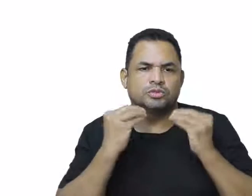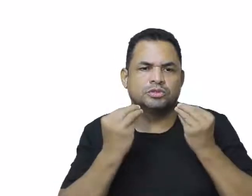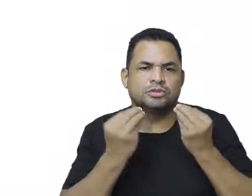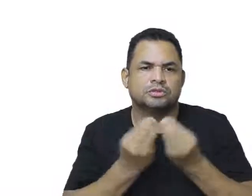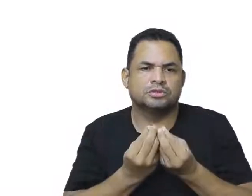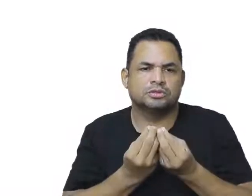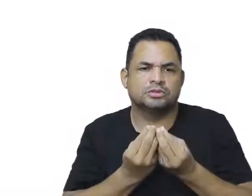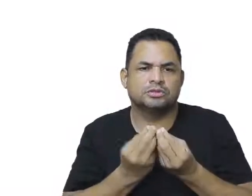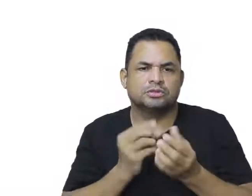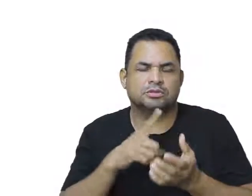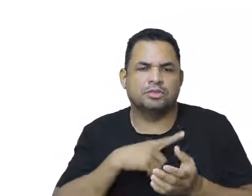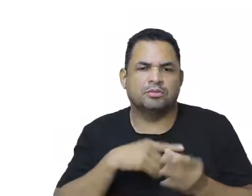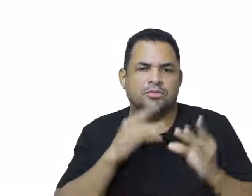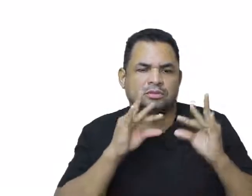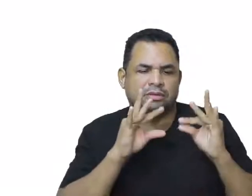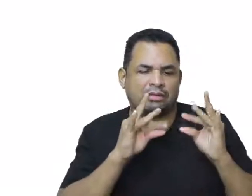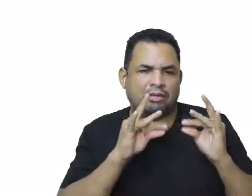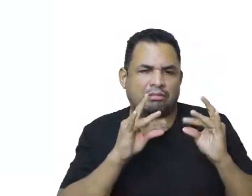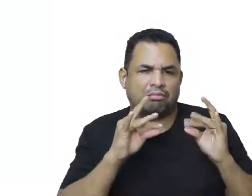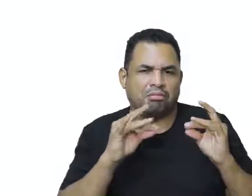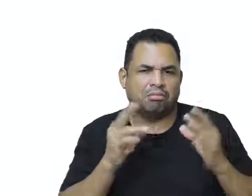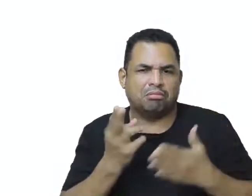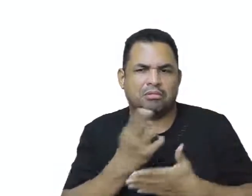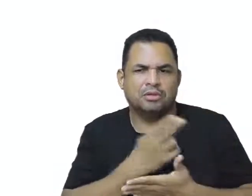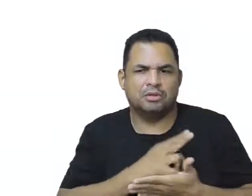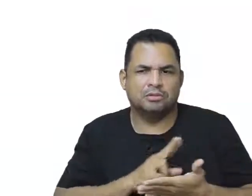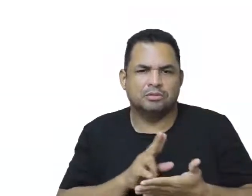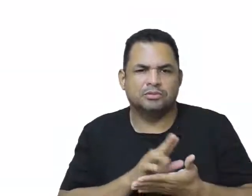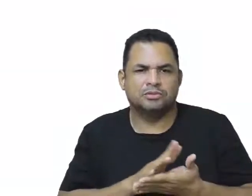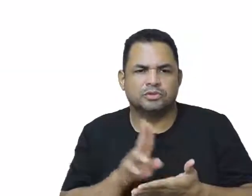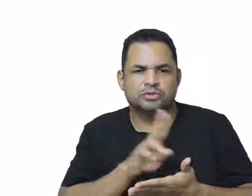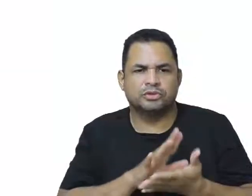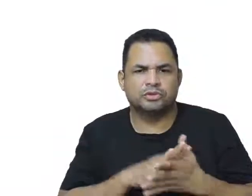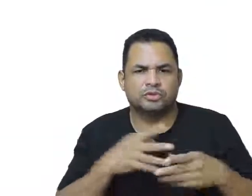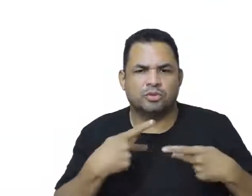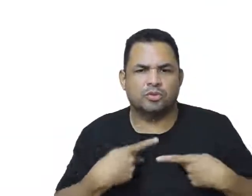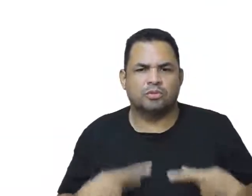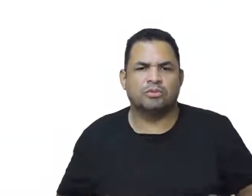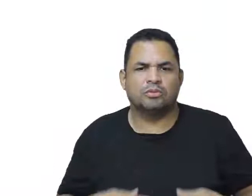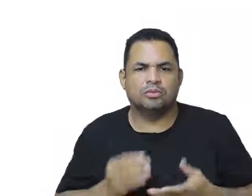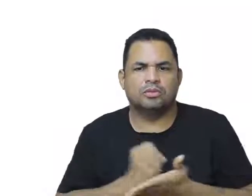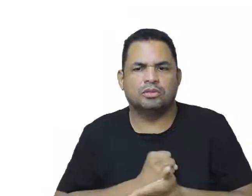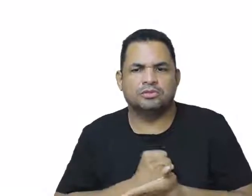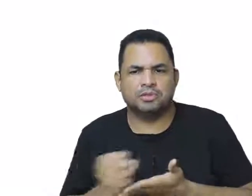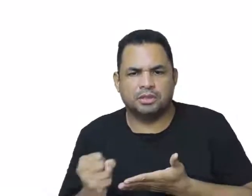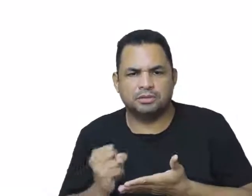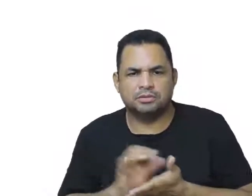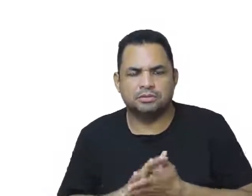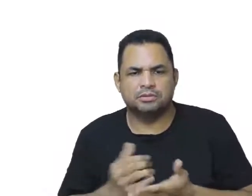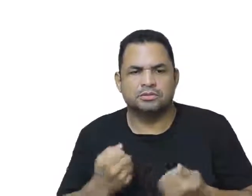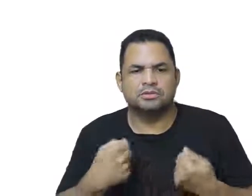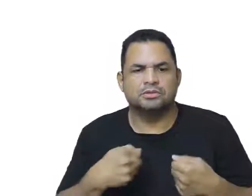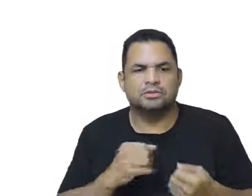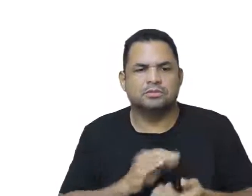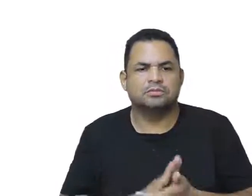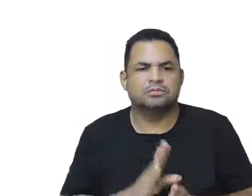secreções, que podem ser utilizadas em outras partes do corpo ou eliminadas do organismo. Essas secreções podem